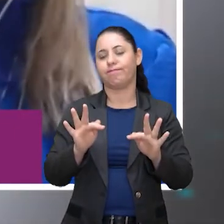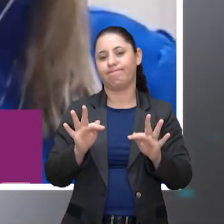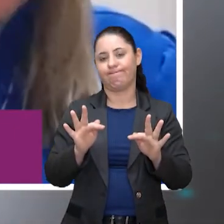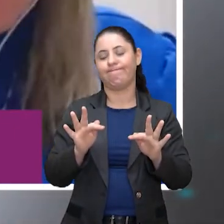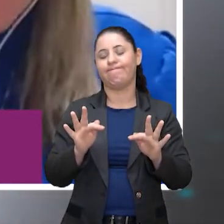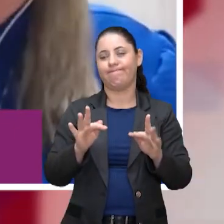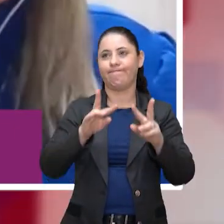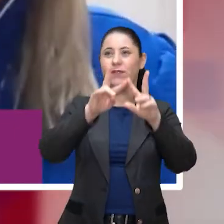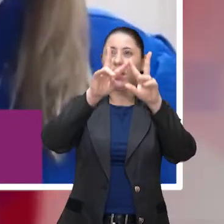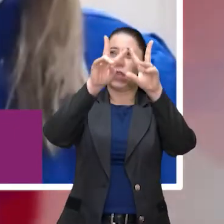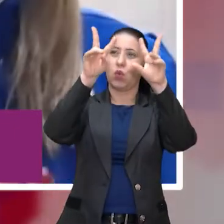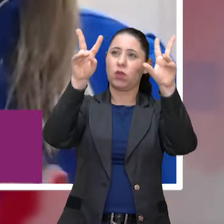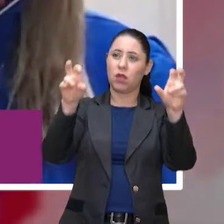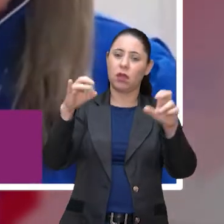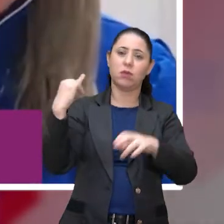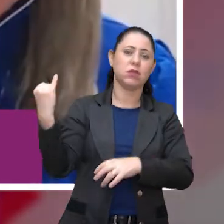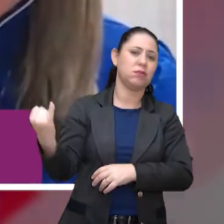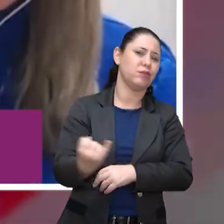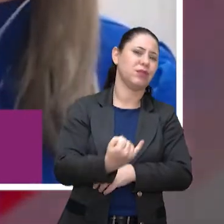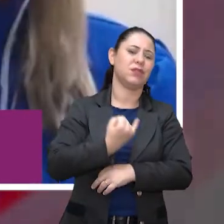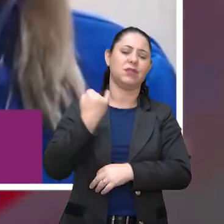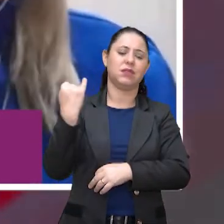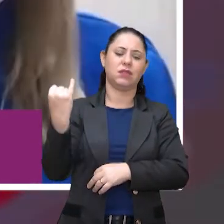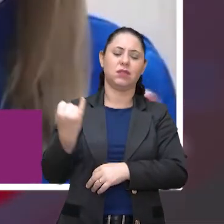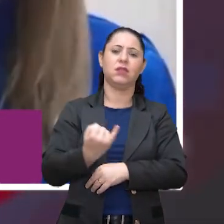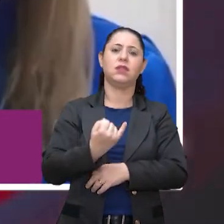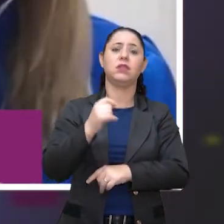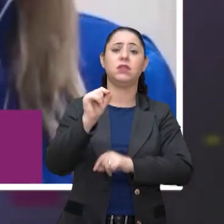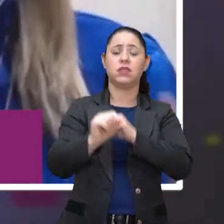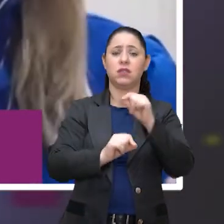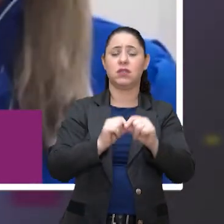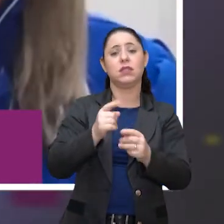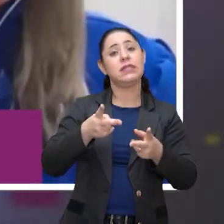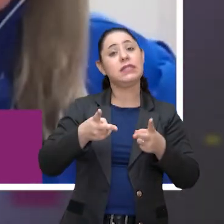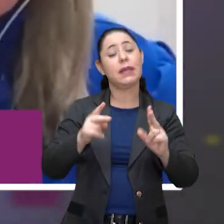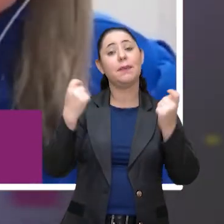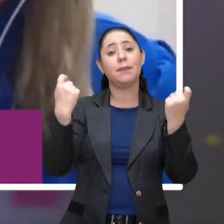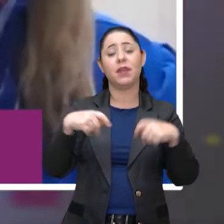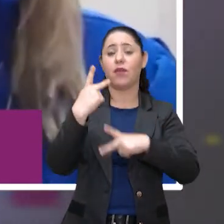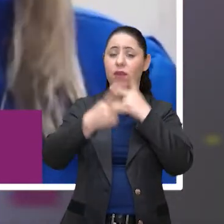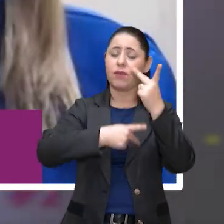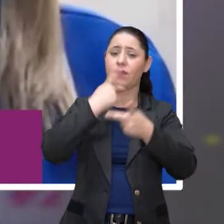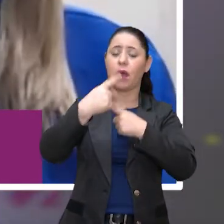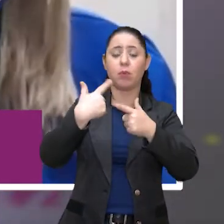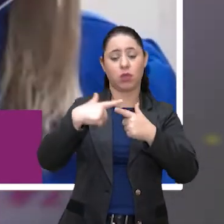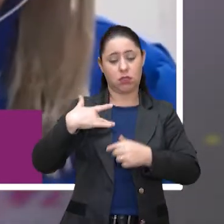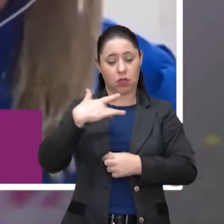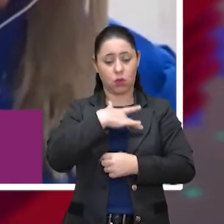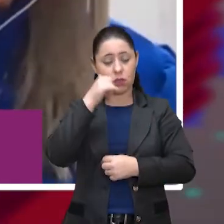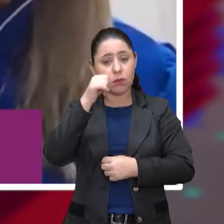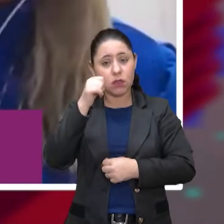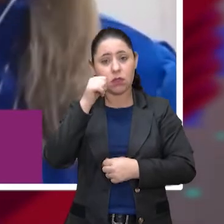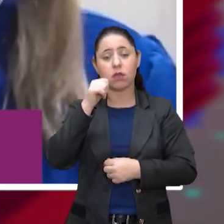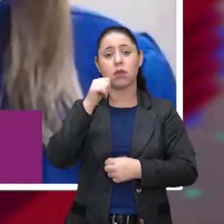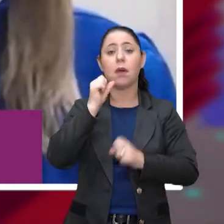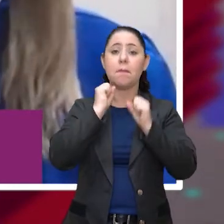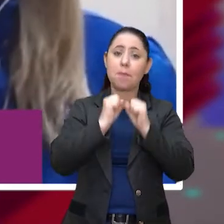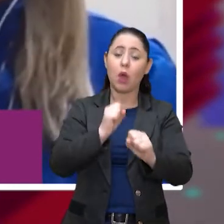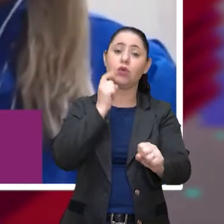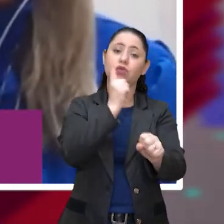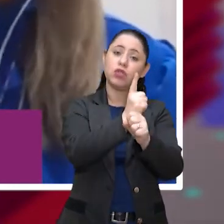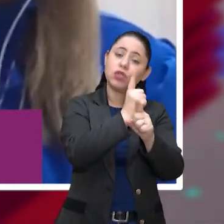um tema tão importante e que a gente sempre tem que estar falando, porque é a saúde da mulher. É